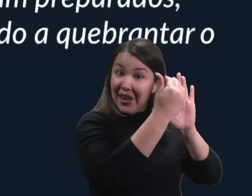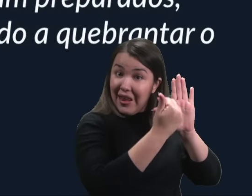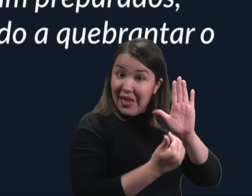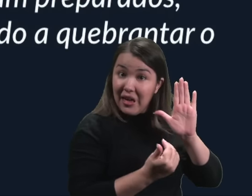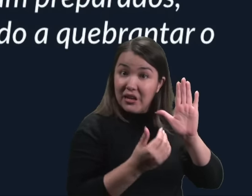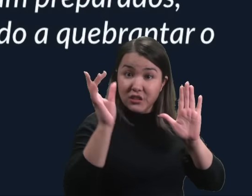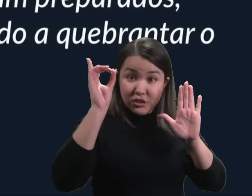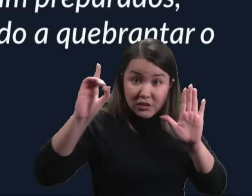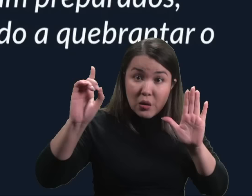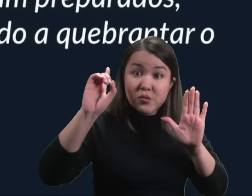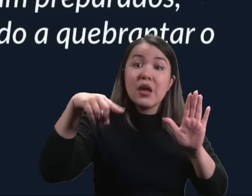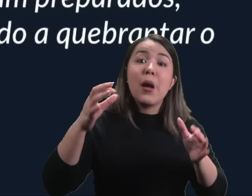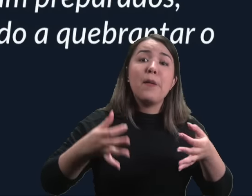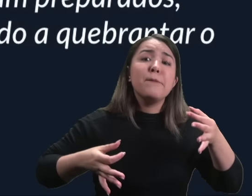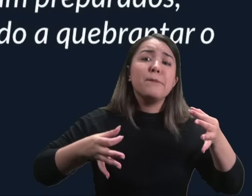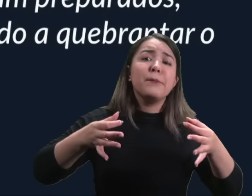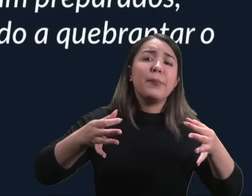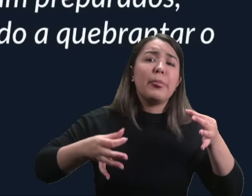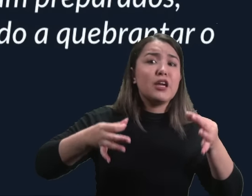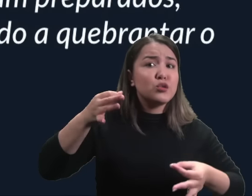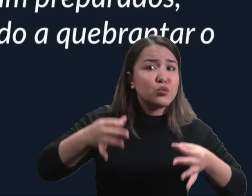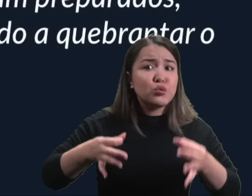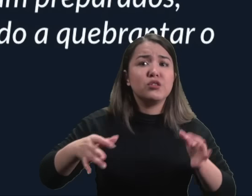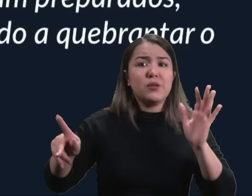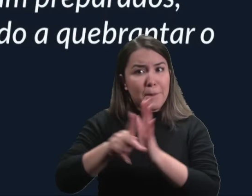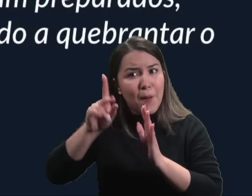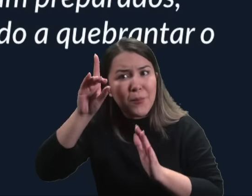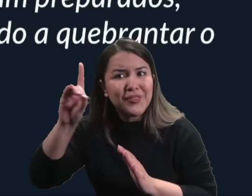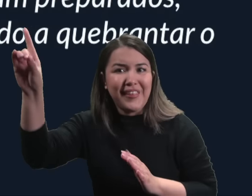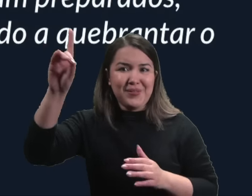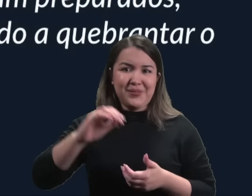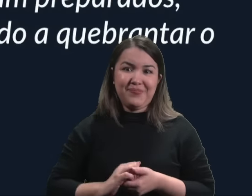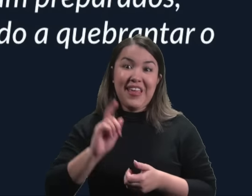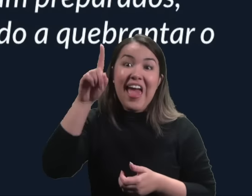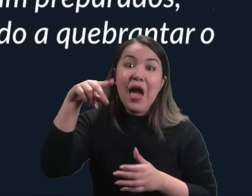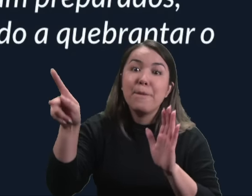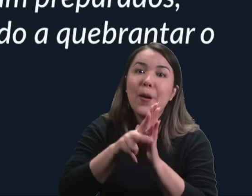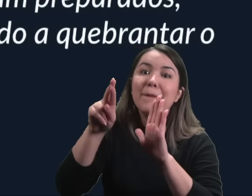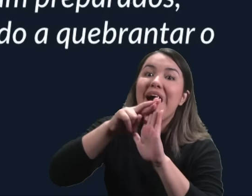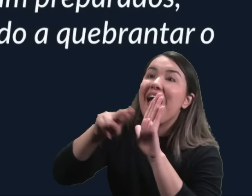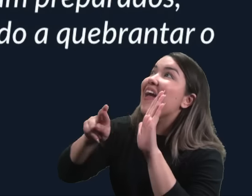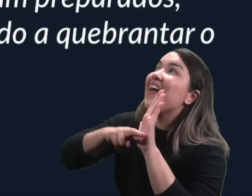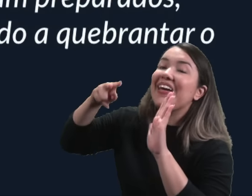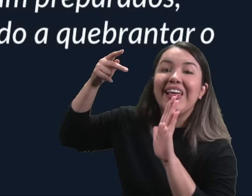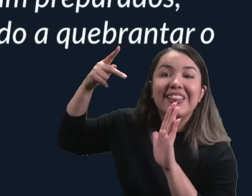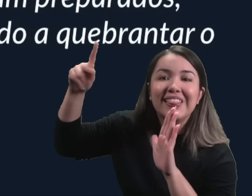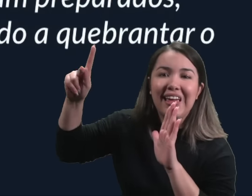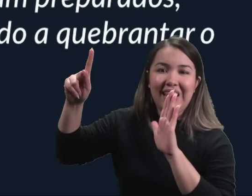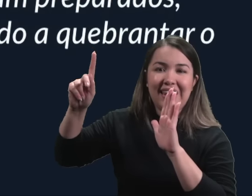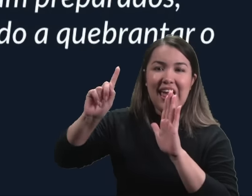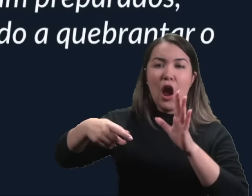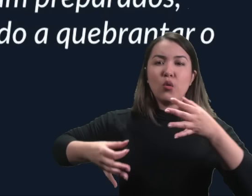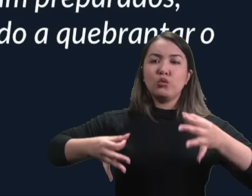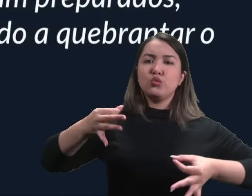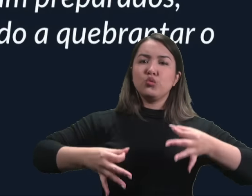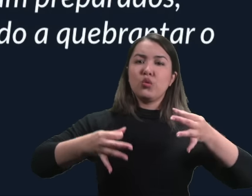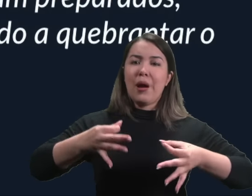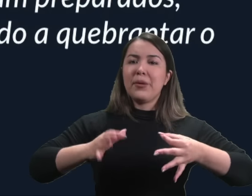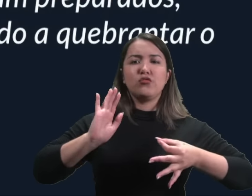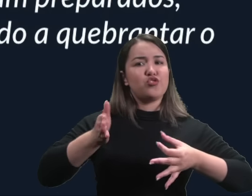quê da justiça de Deus a regra do seu governo e do julgamento o qual já